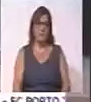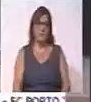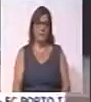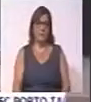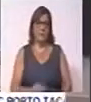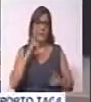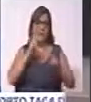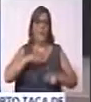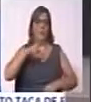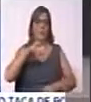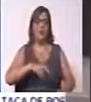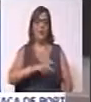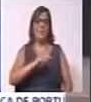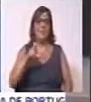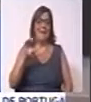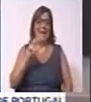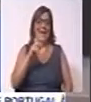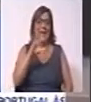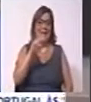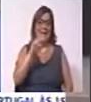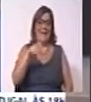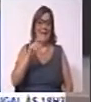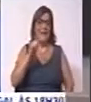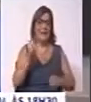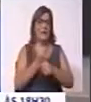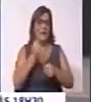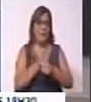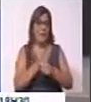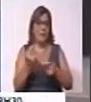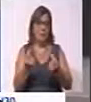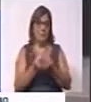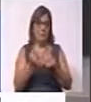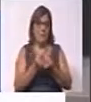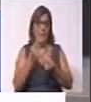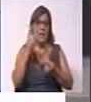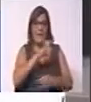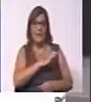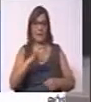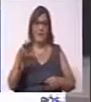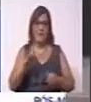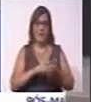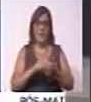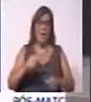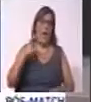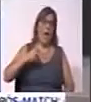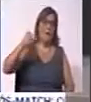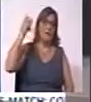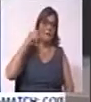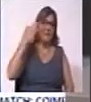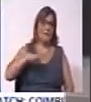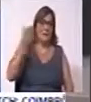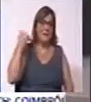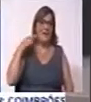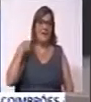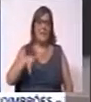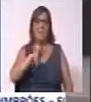a investigadora portuguesa maria helena braga trabalha diretamente com o jogo de nadal foi o cientista americano laureado a semana passada como prémio nobel da